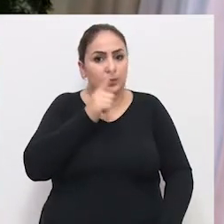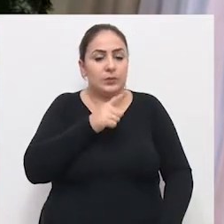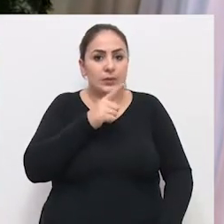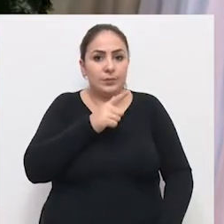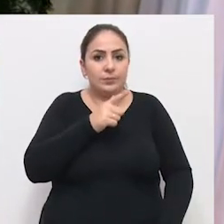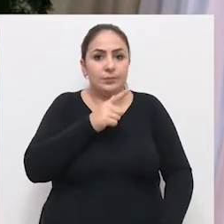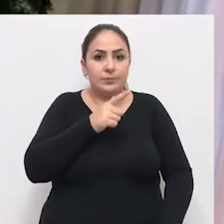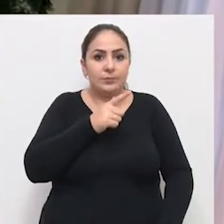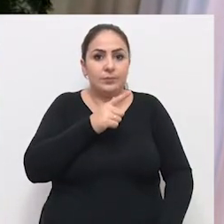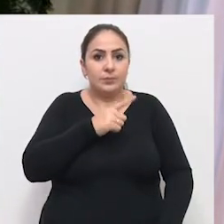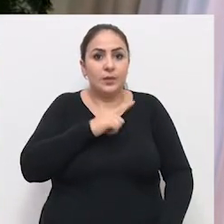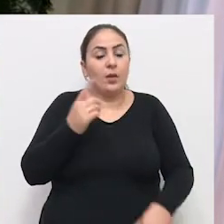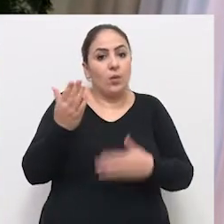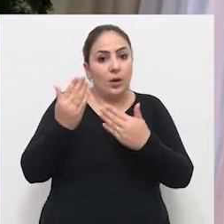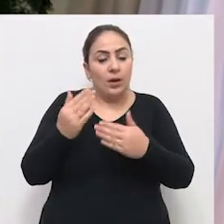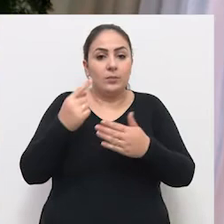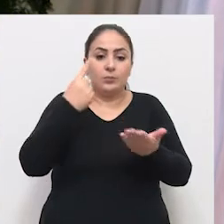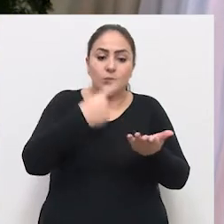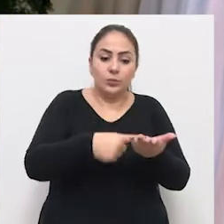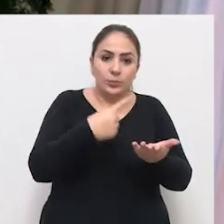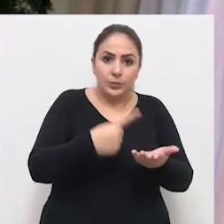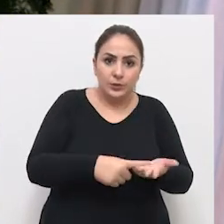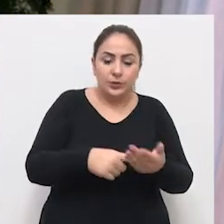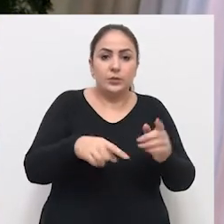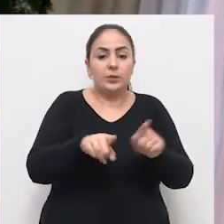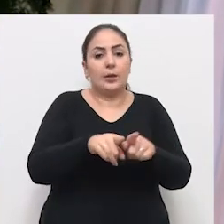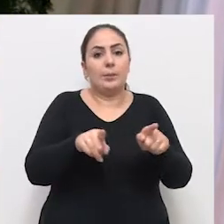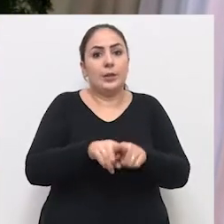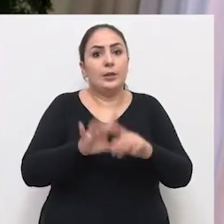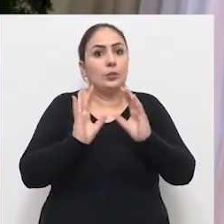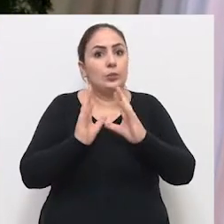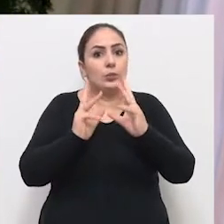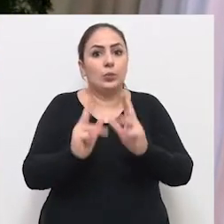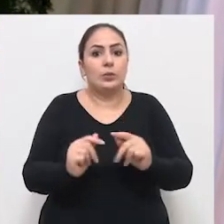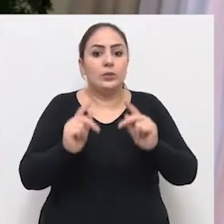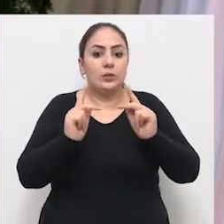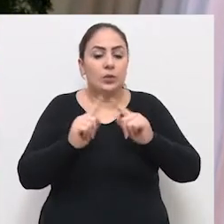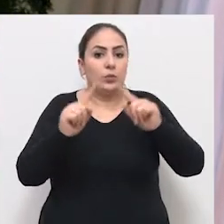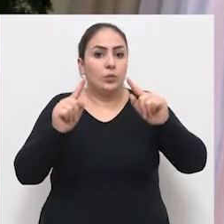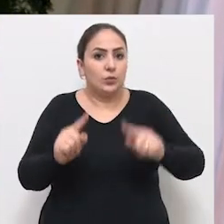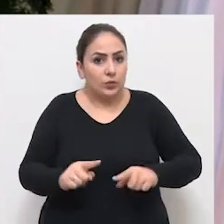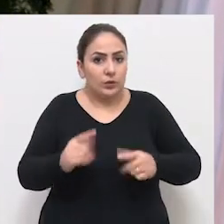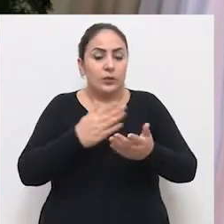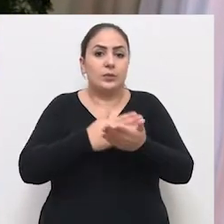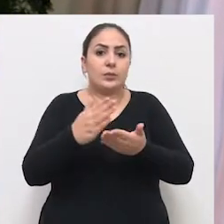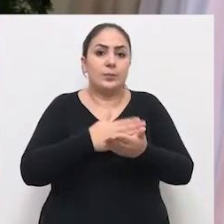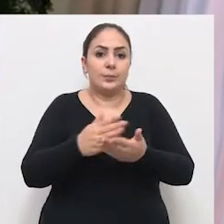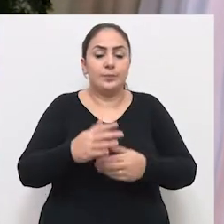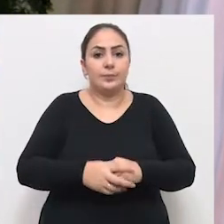dificuldade para poder, então, honrar seus compromissos com os seus